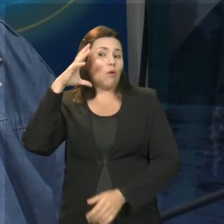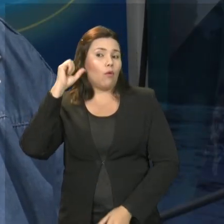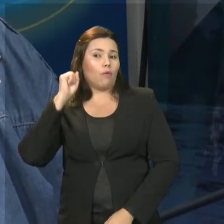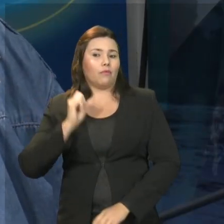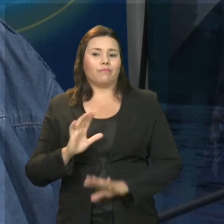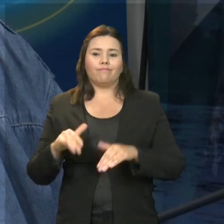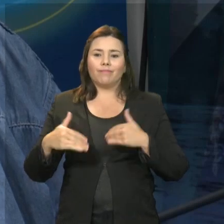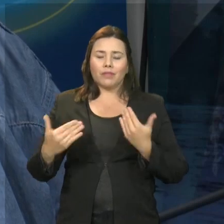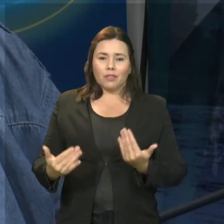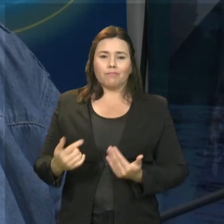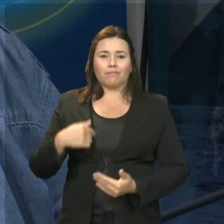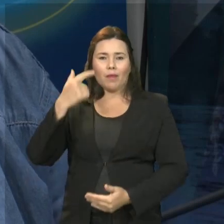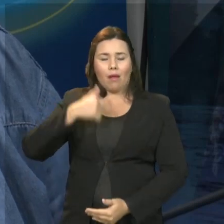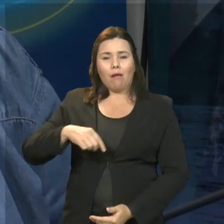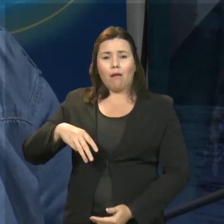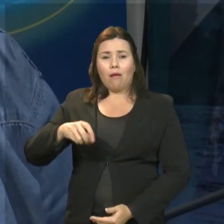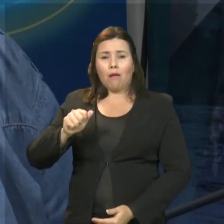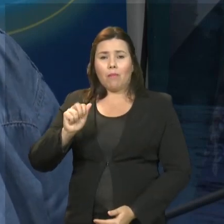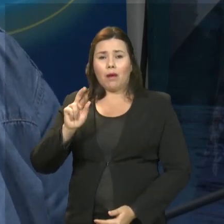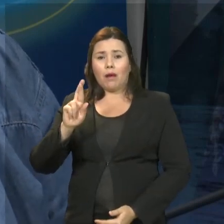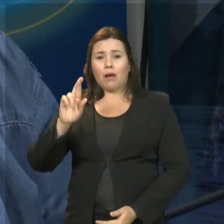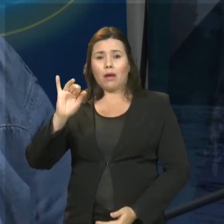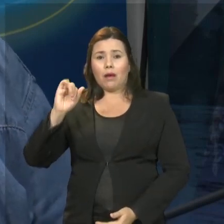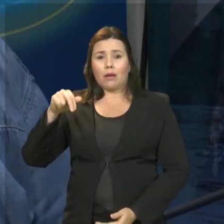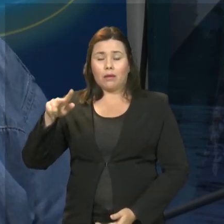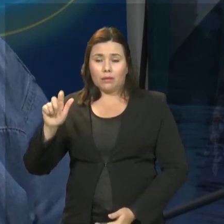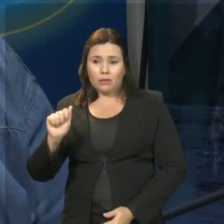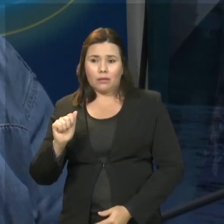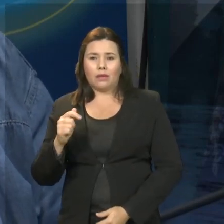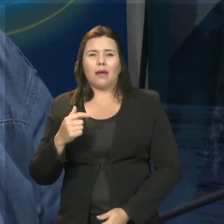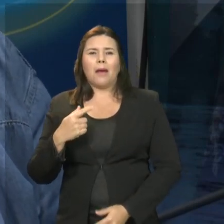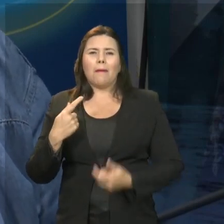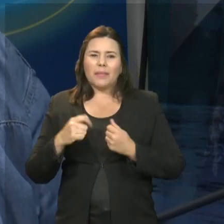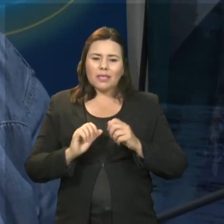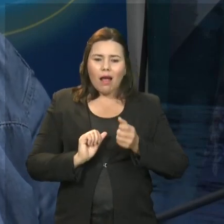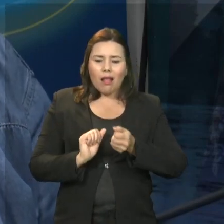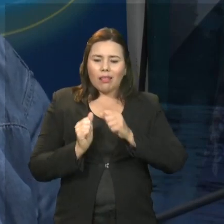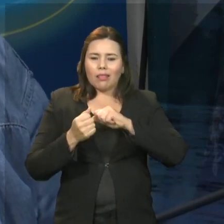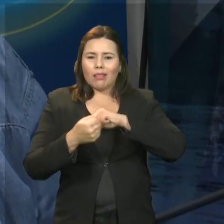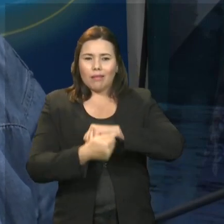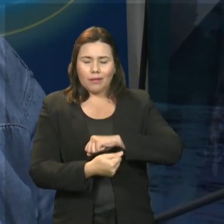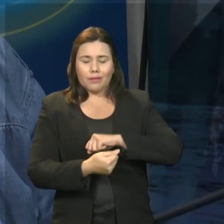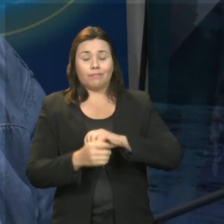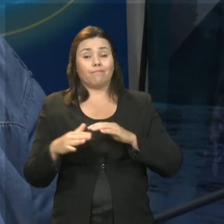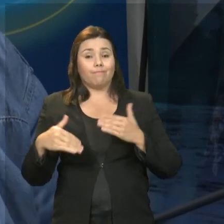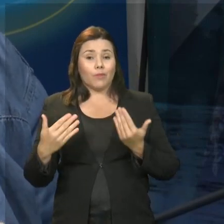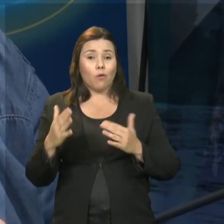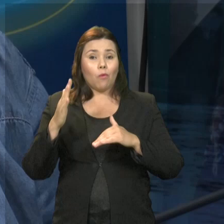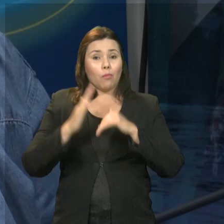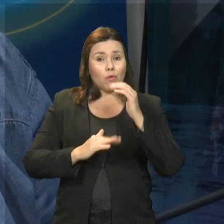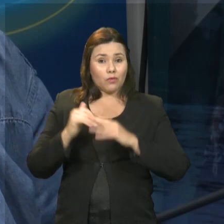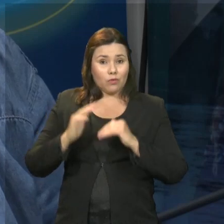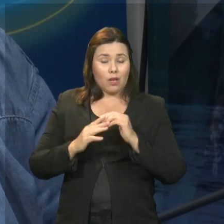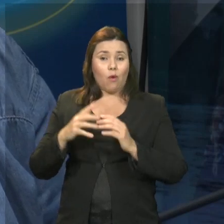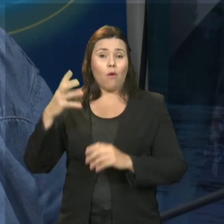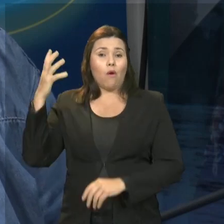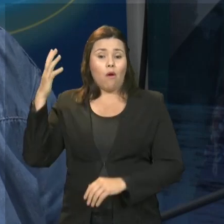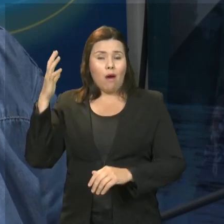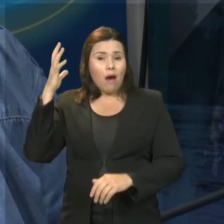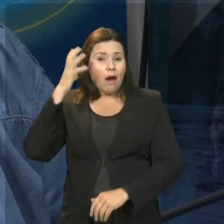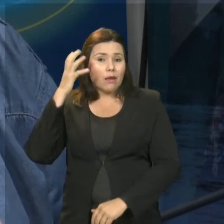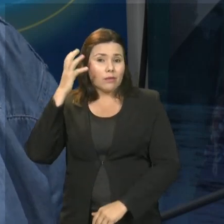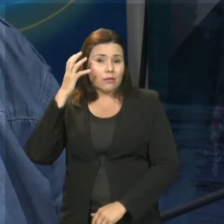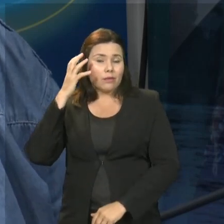desse, você tem que se adaptar àquela realidade. E esse profissional, ele tem